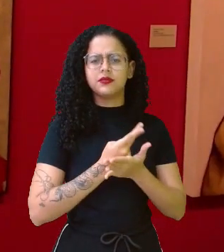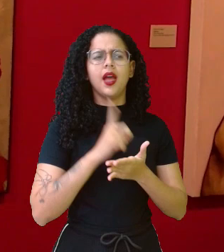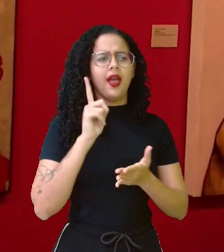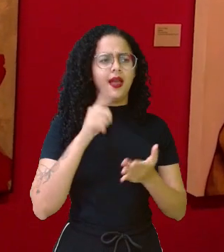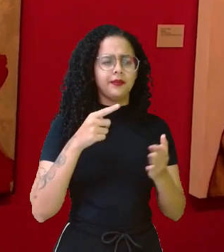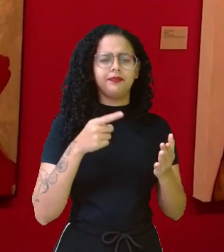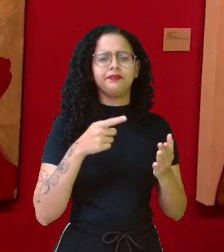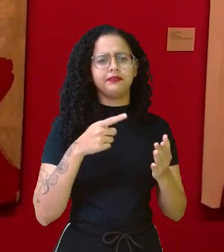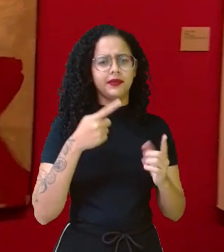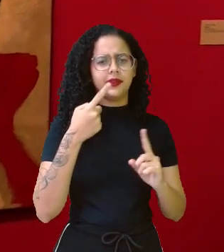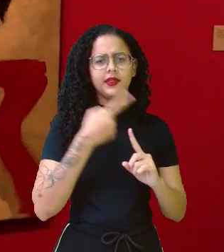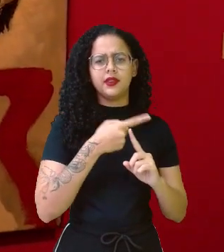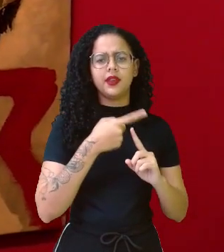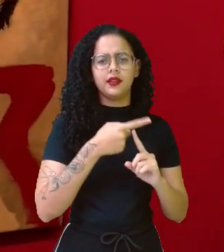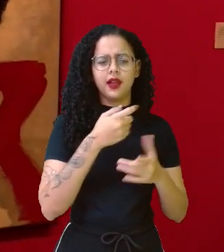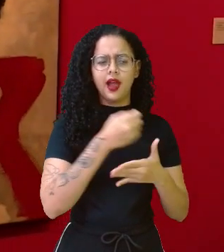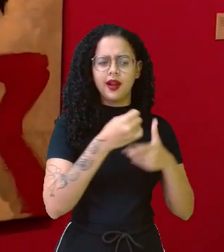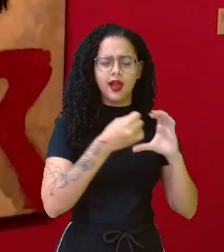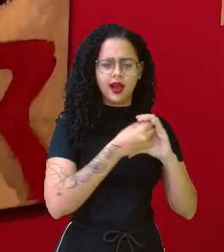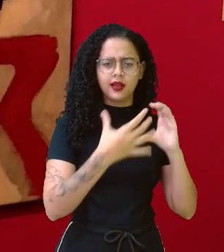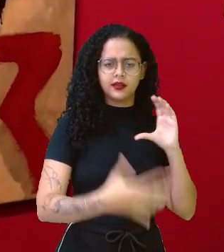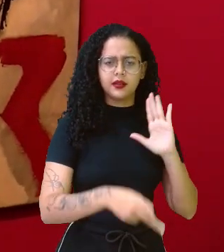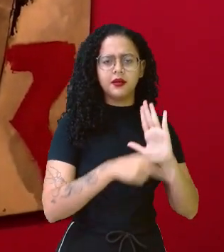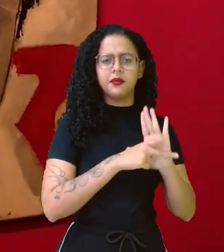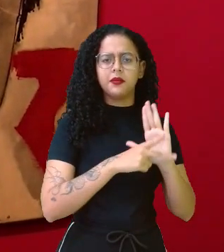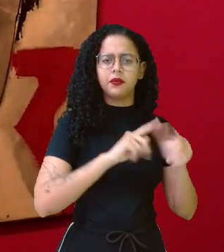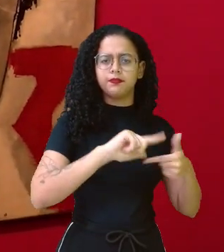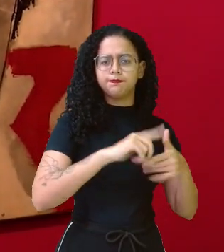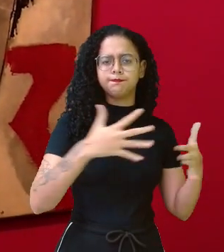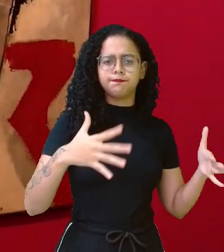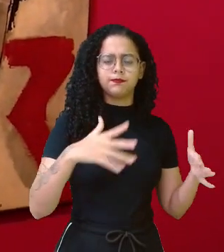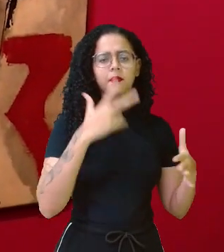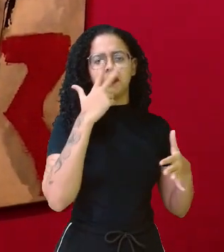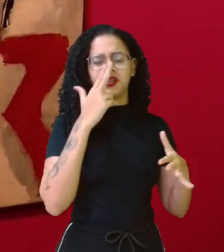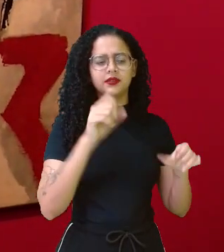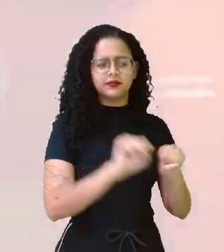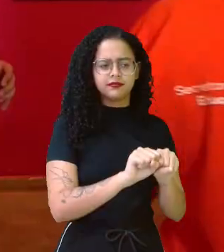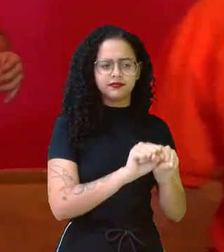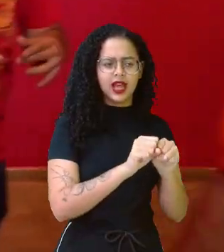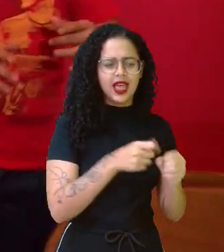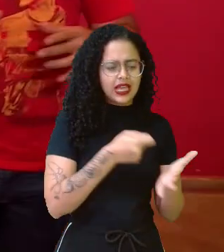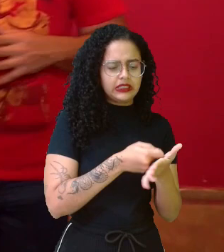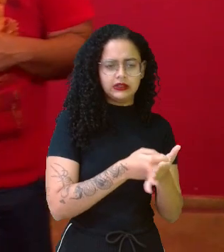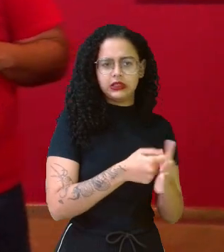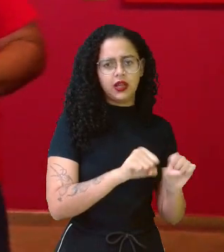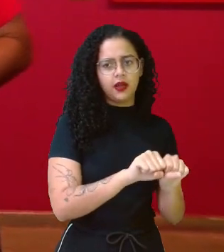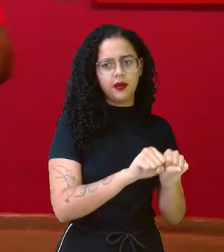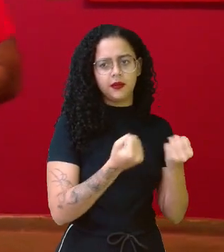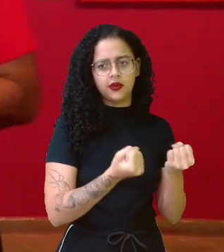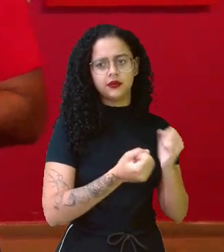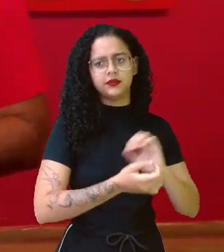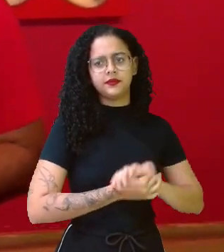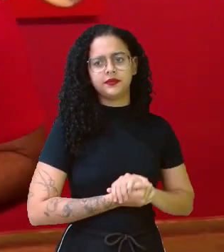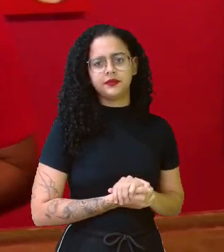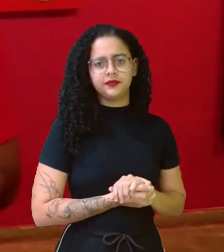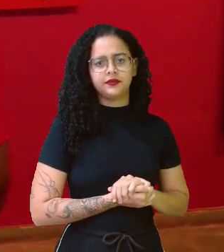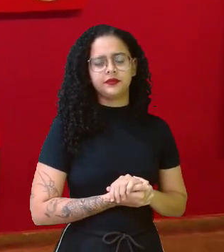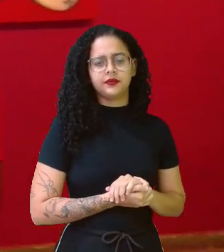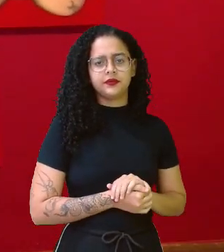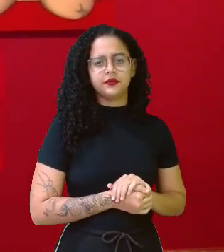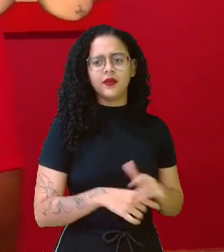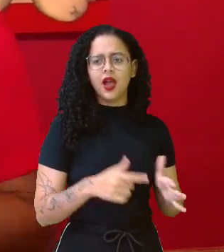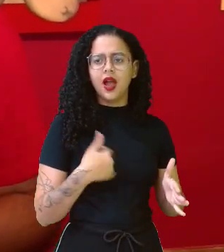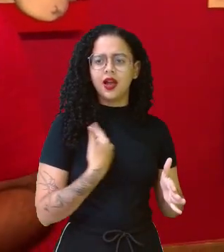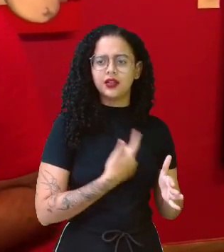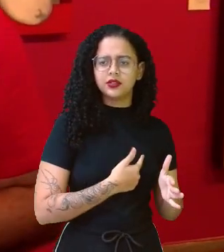modernismo. Perfeito, né? perfeito. Vai quebrar com aquela rigidez. Sim. É bem interessante. Talvez um dos elementos que a gente está com